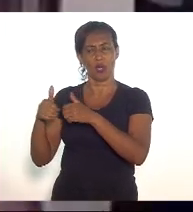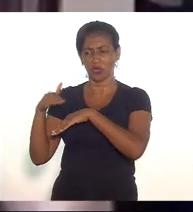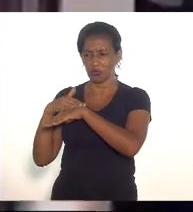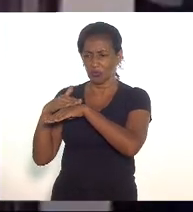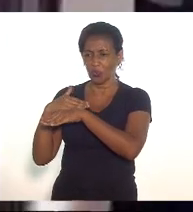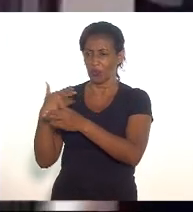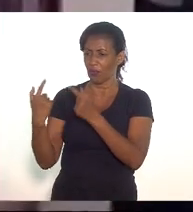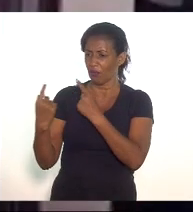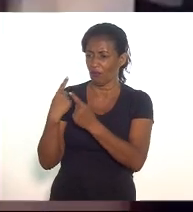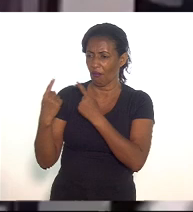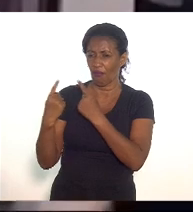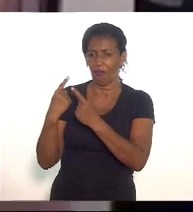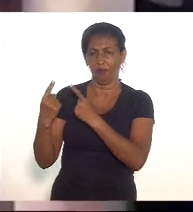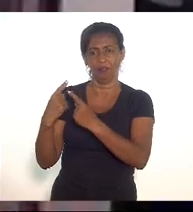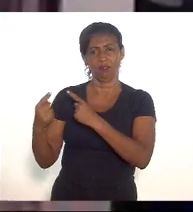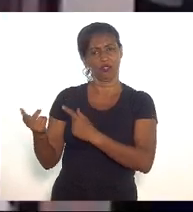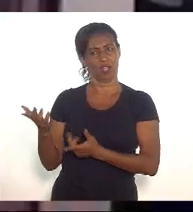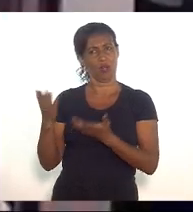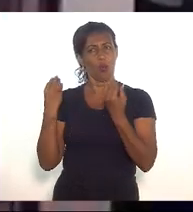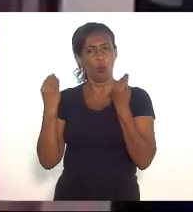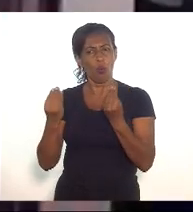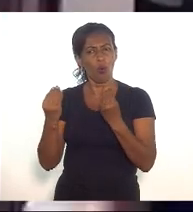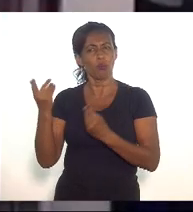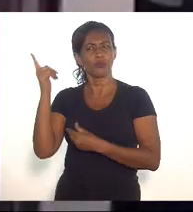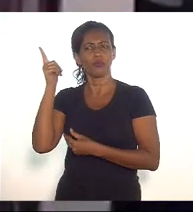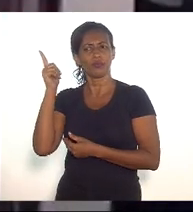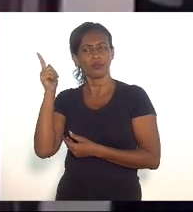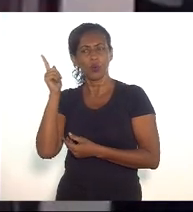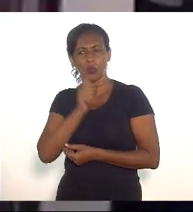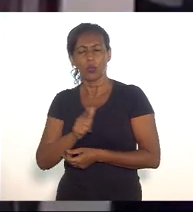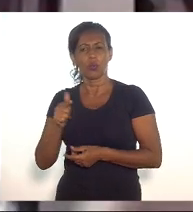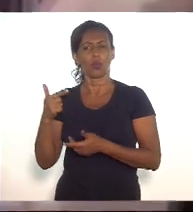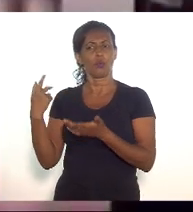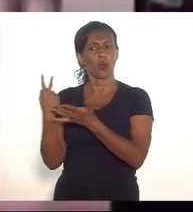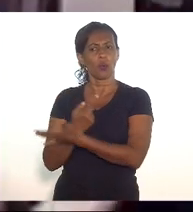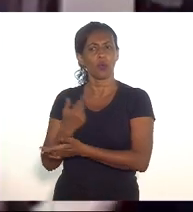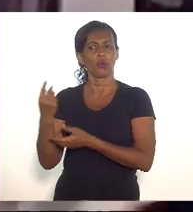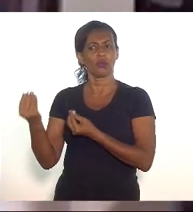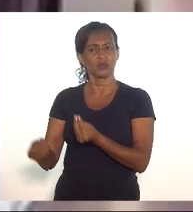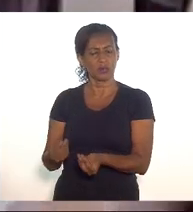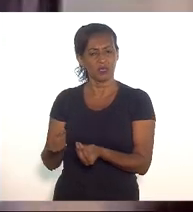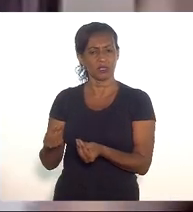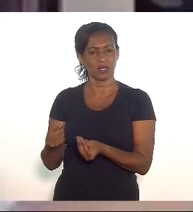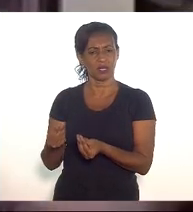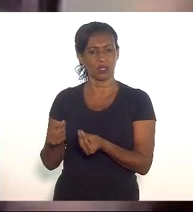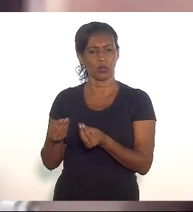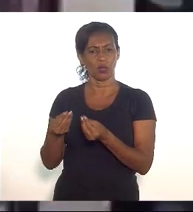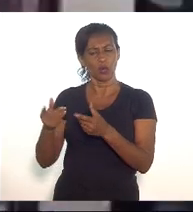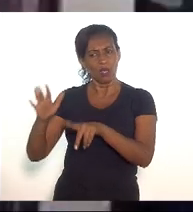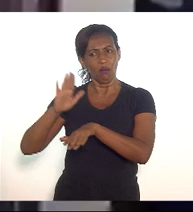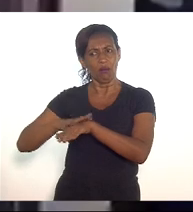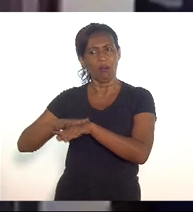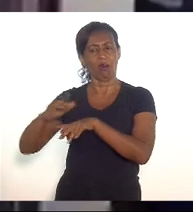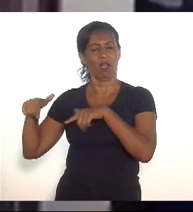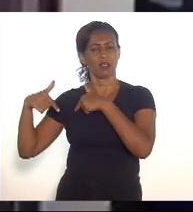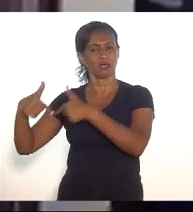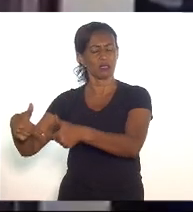conversas, nesses diálogos existentes para a elaboração exatamente daquilo que são os planos de ações,